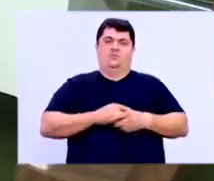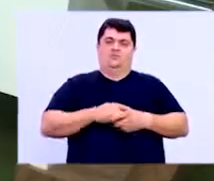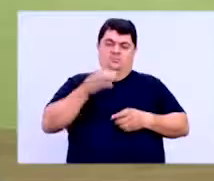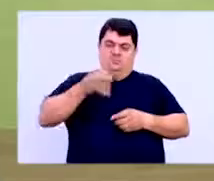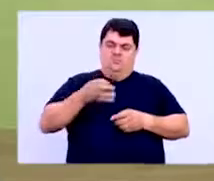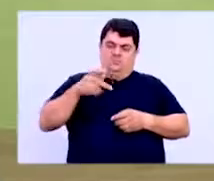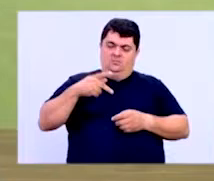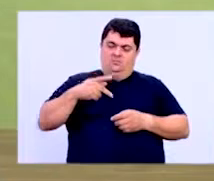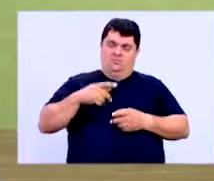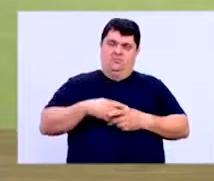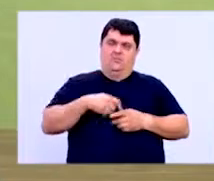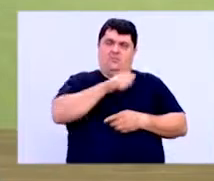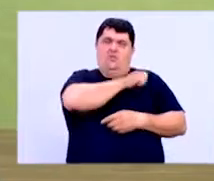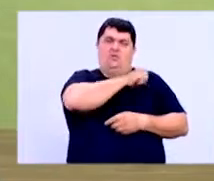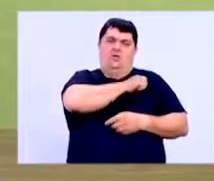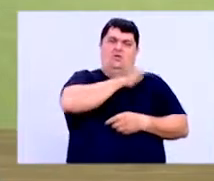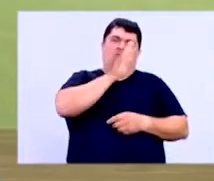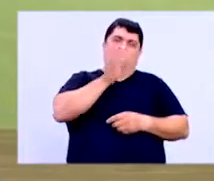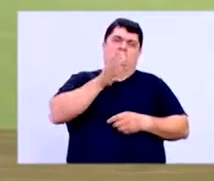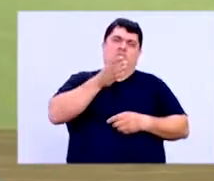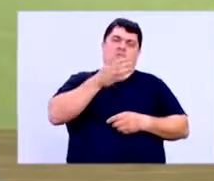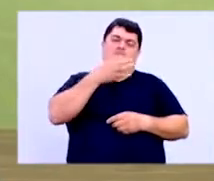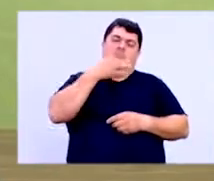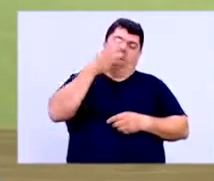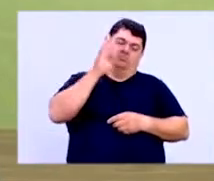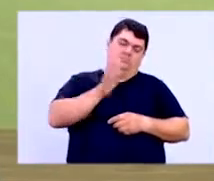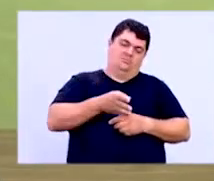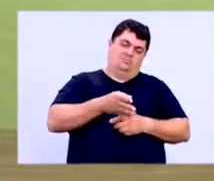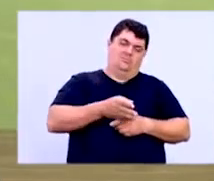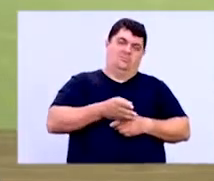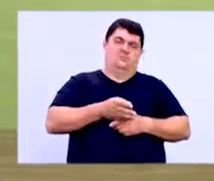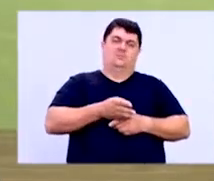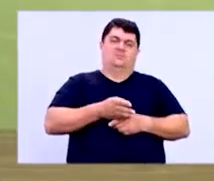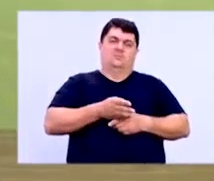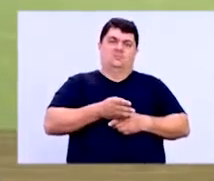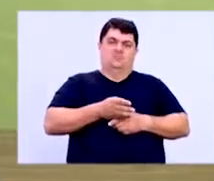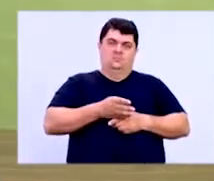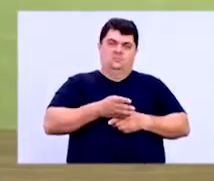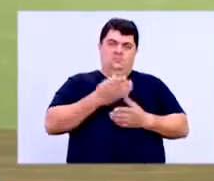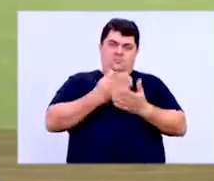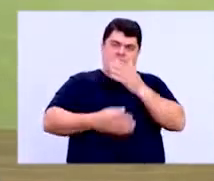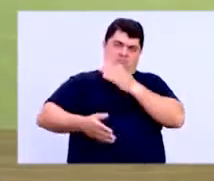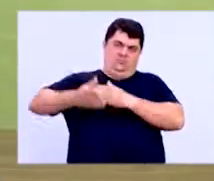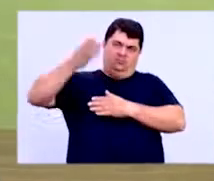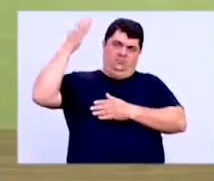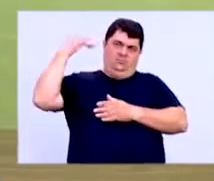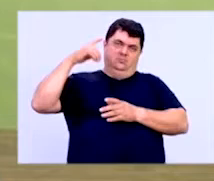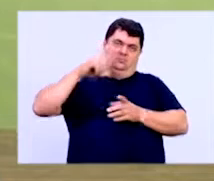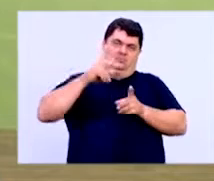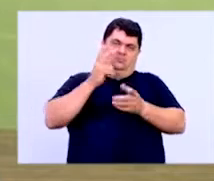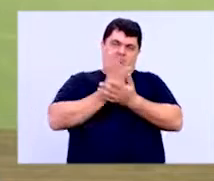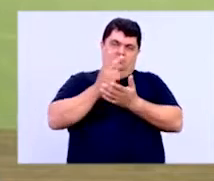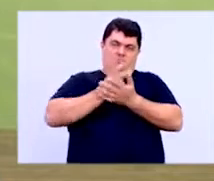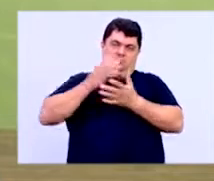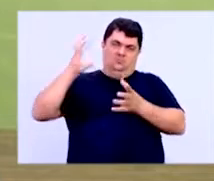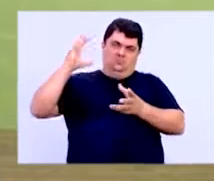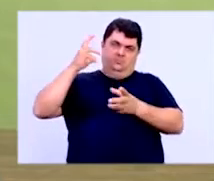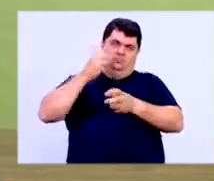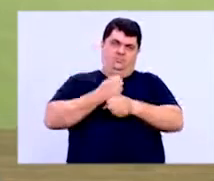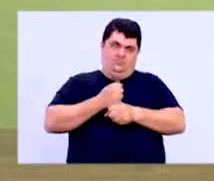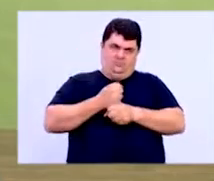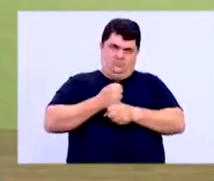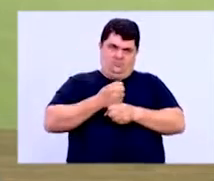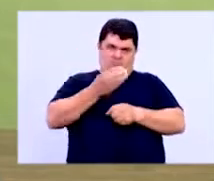Luiz. O aluno já sabe bem disso. Nas nossas aulas anteriores, sempre revisando e